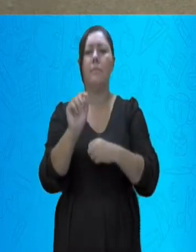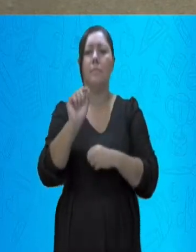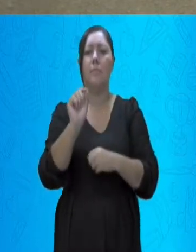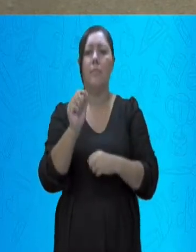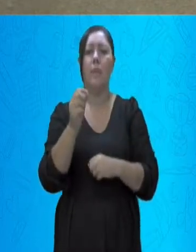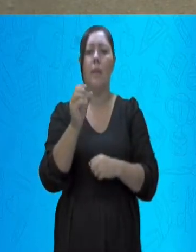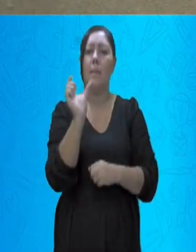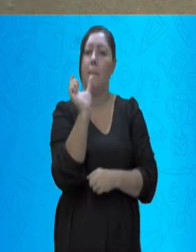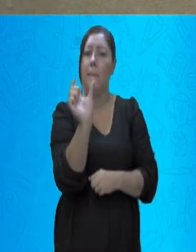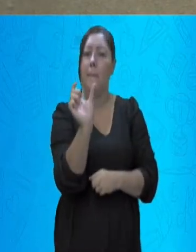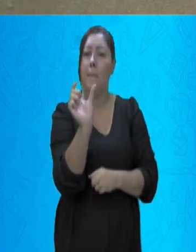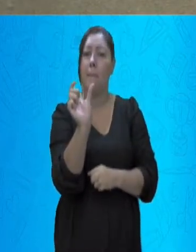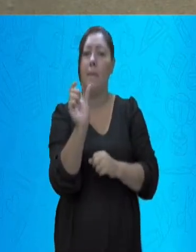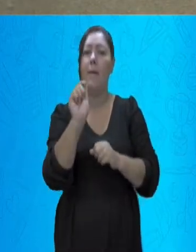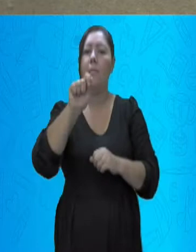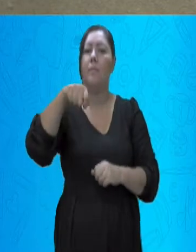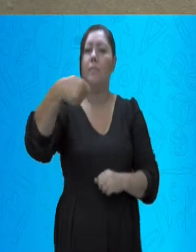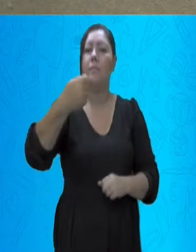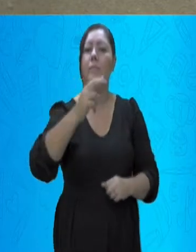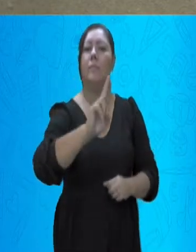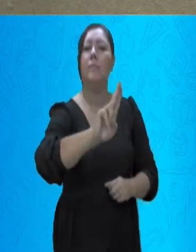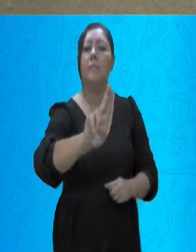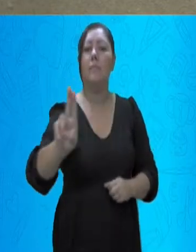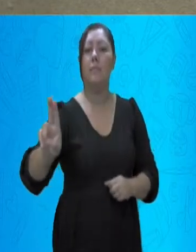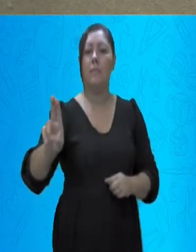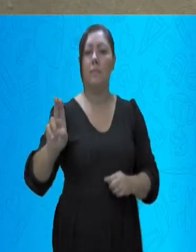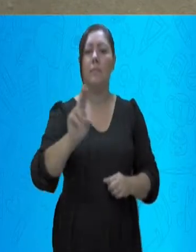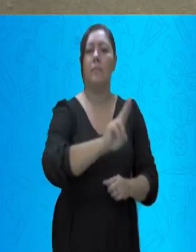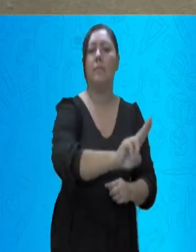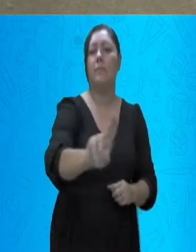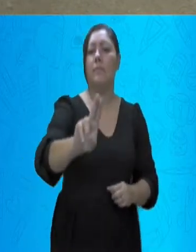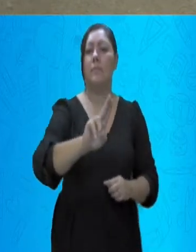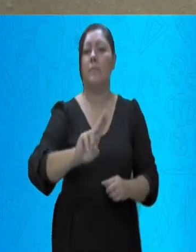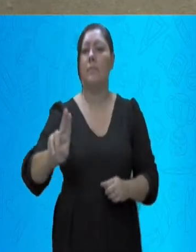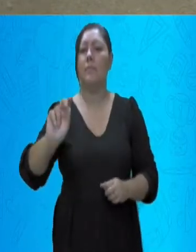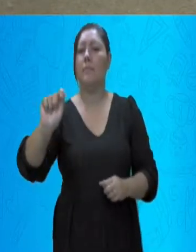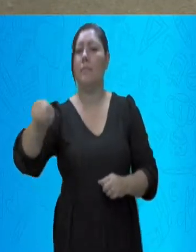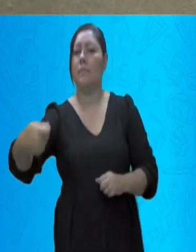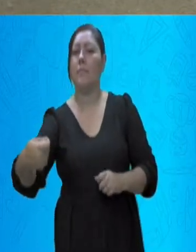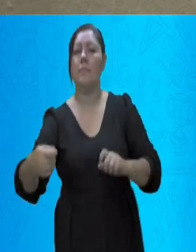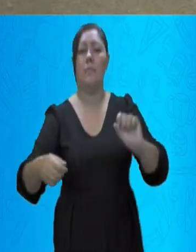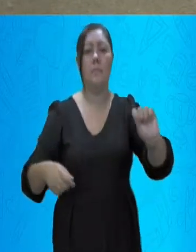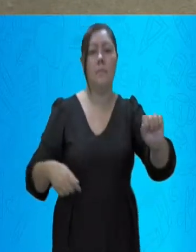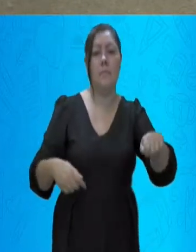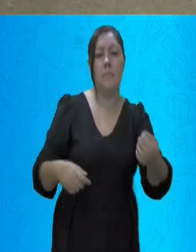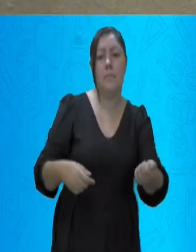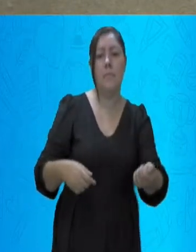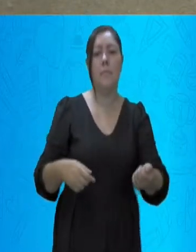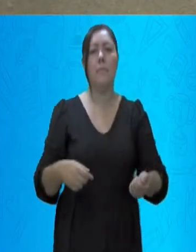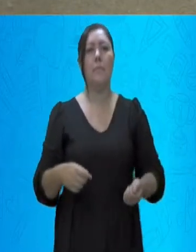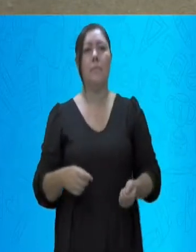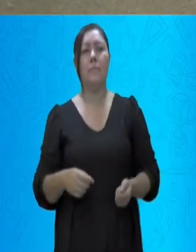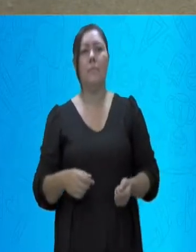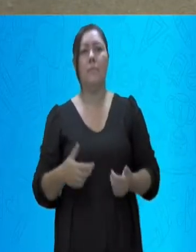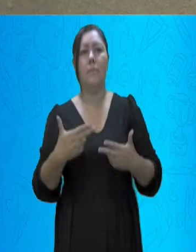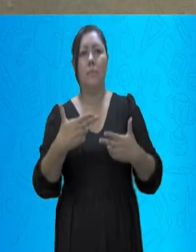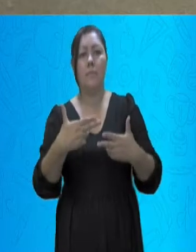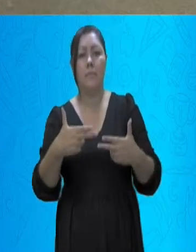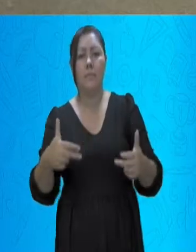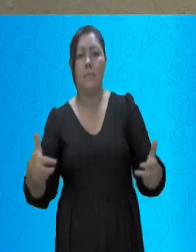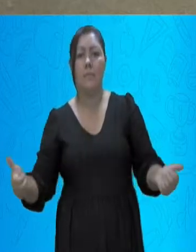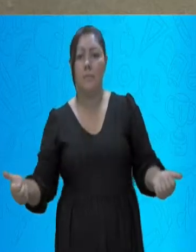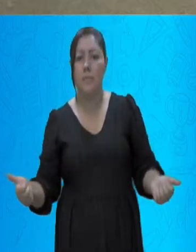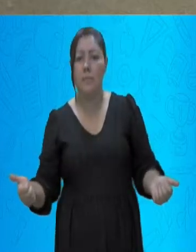O substantivo, ele dá nome às coisas. Professor, é somente as coisas? Não, olha o tanto